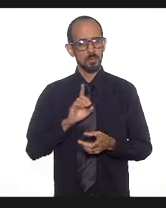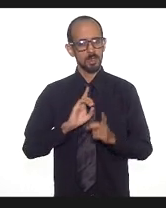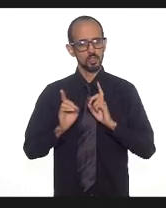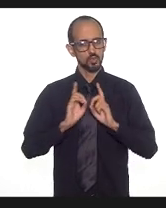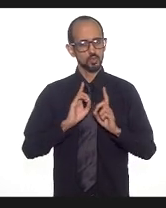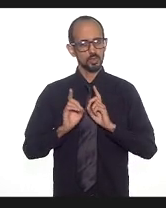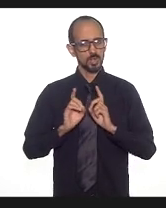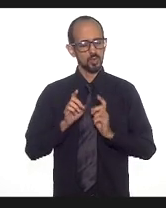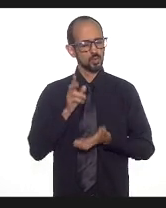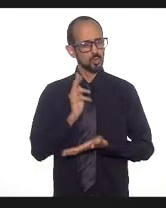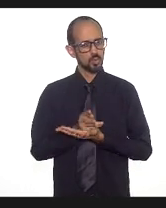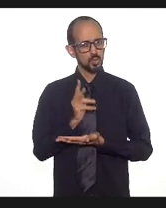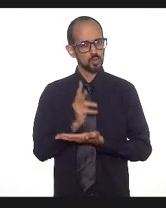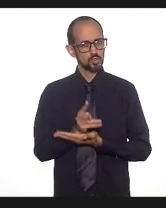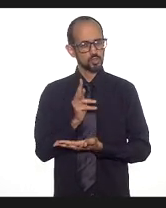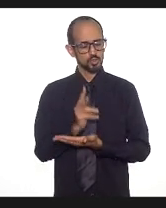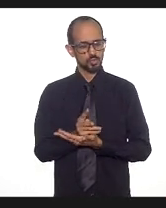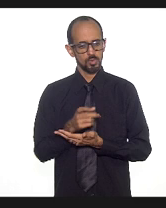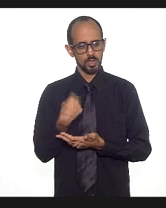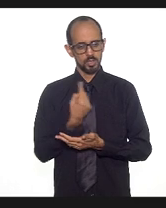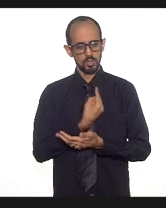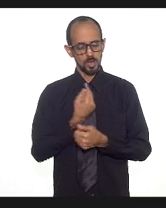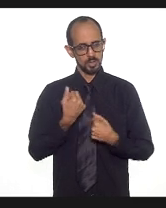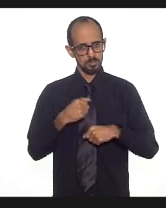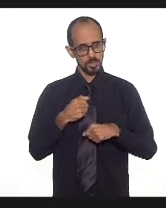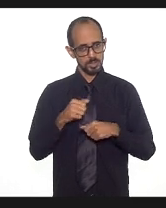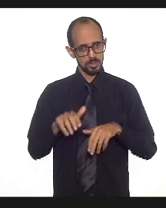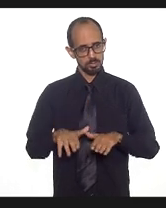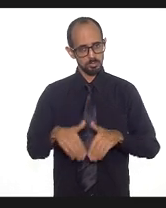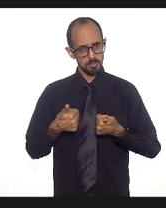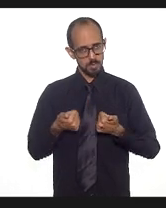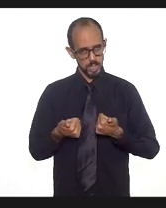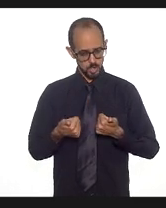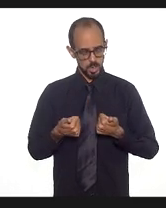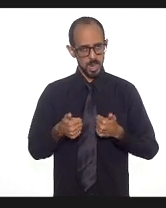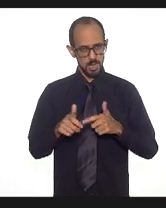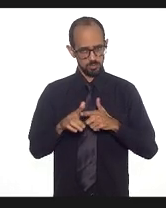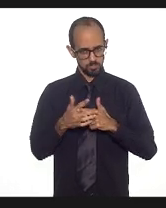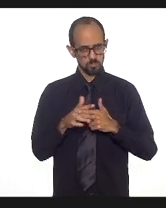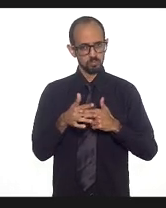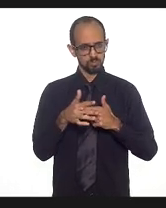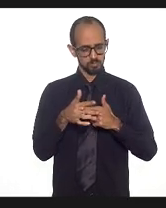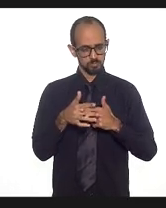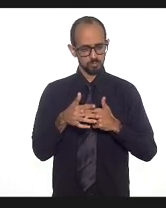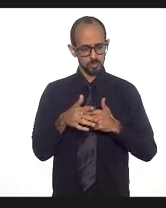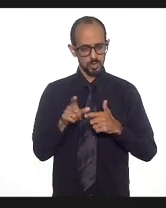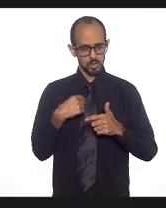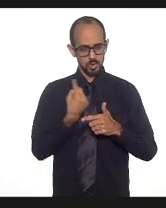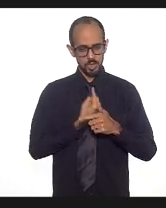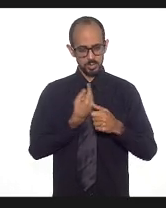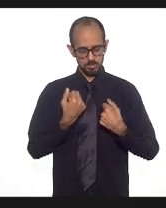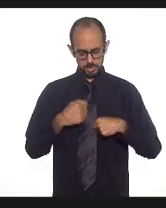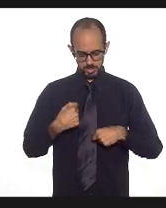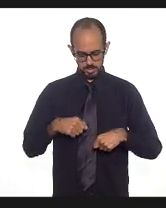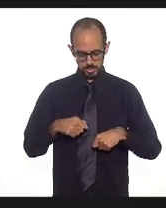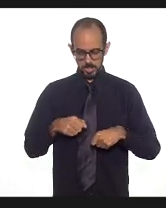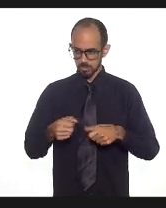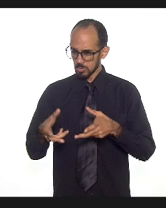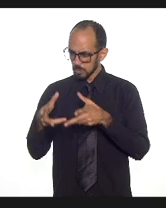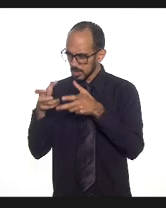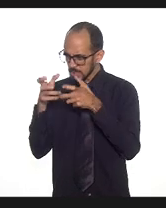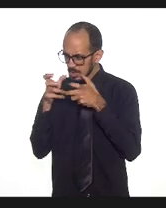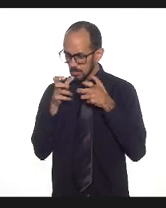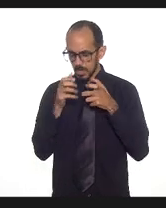contínua, e a gente tem que estar sempre aprimorando o nosso modelo de oferta, né? Então, a gente precisa ouvir,